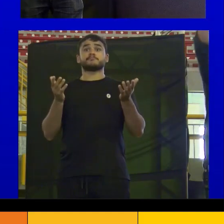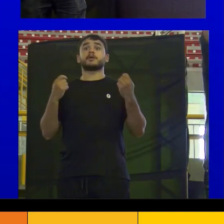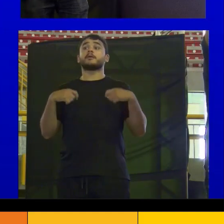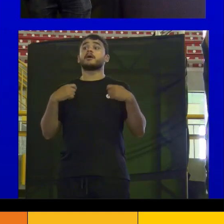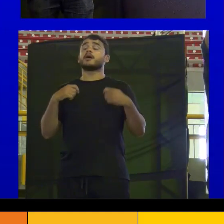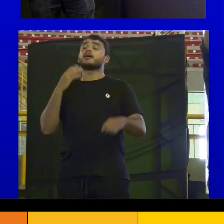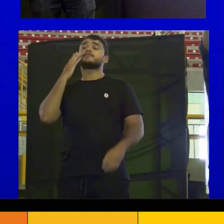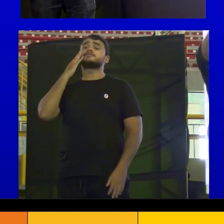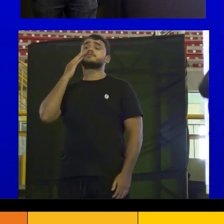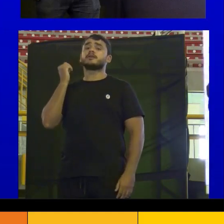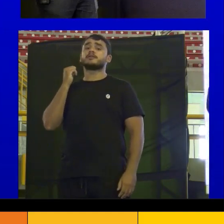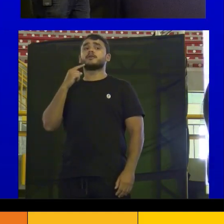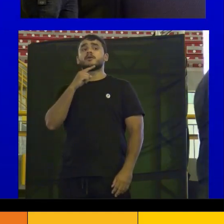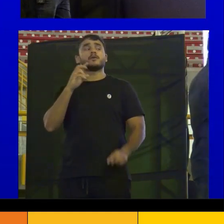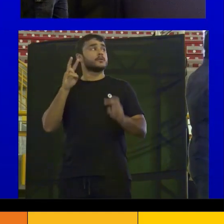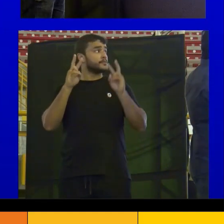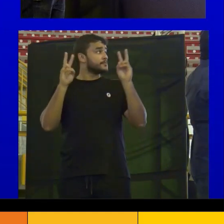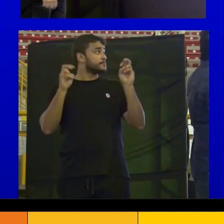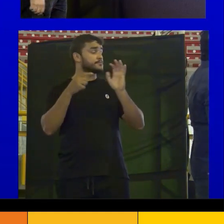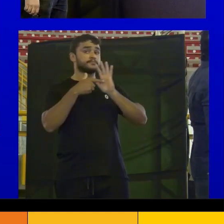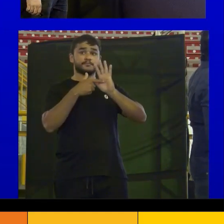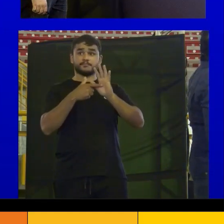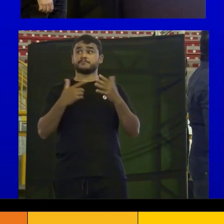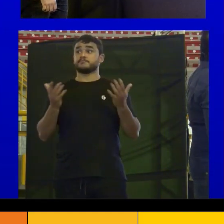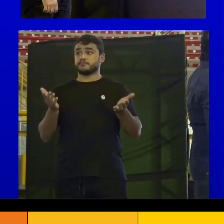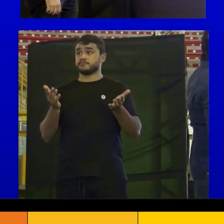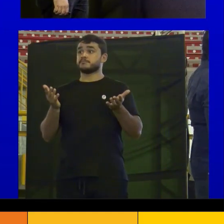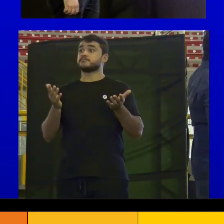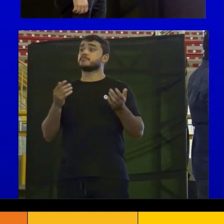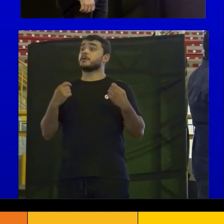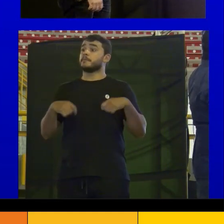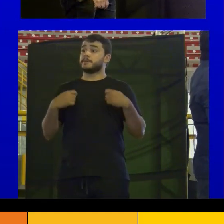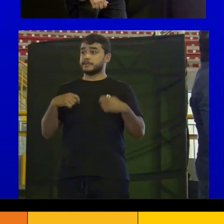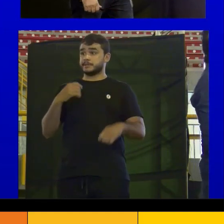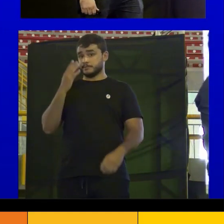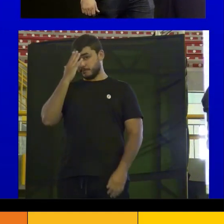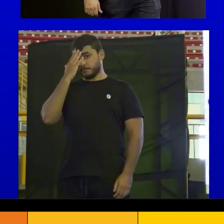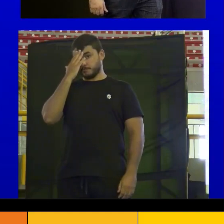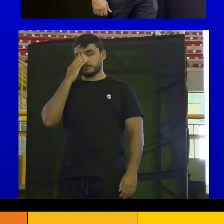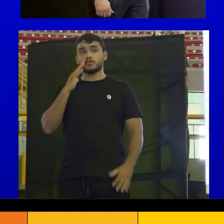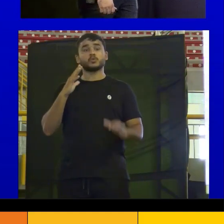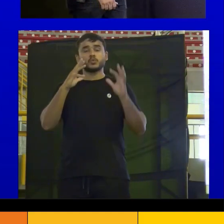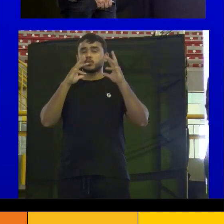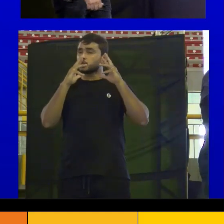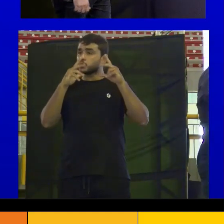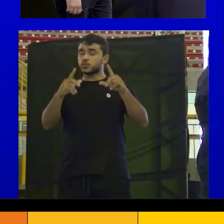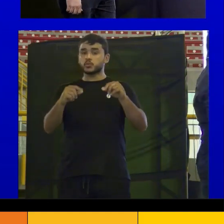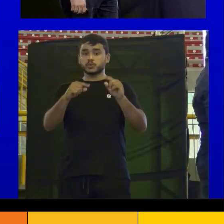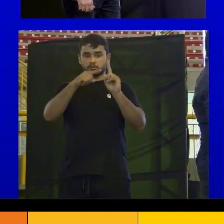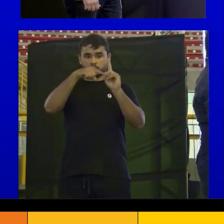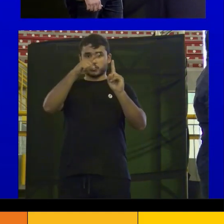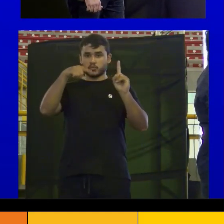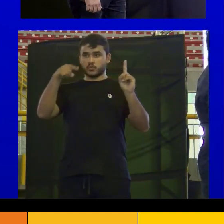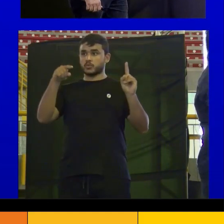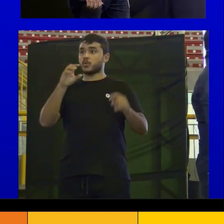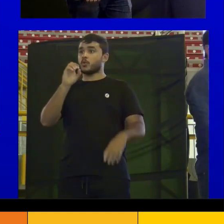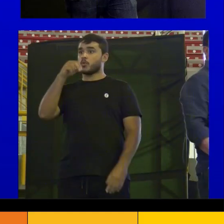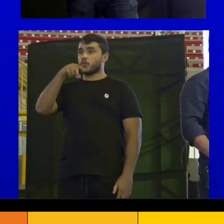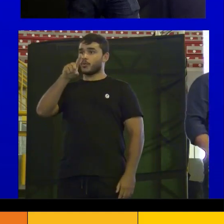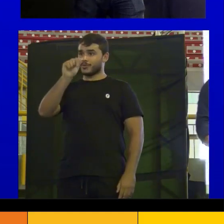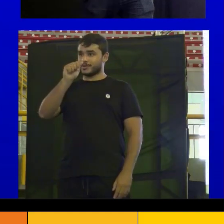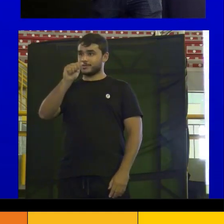ela vai cobrar de vocês. Reconhecer os fenômenos ondulatórios de